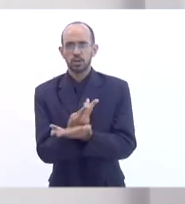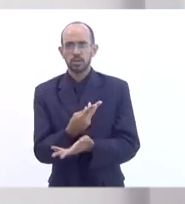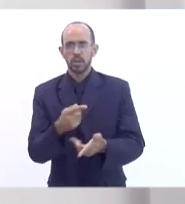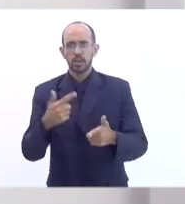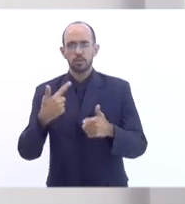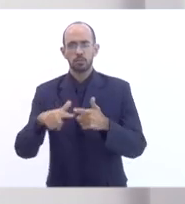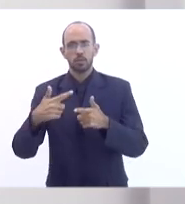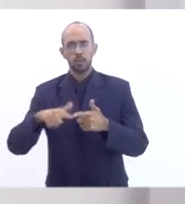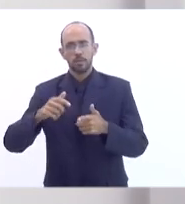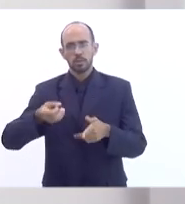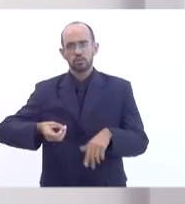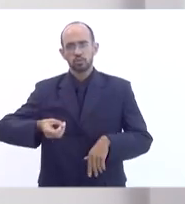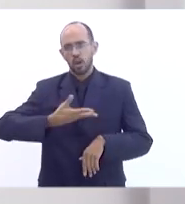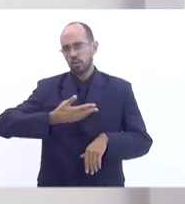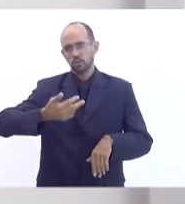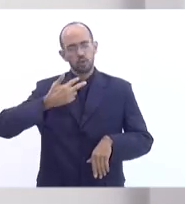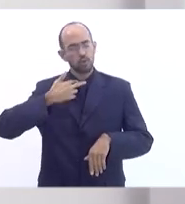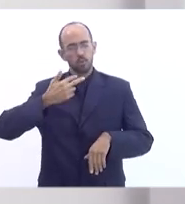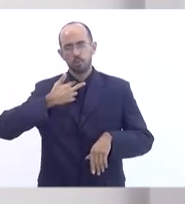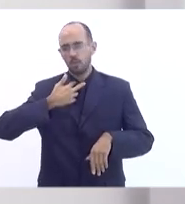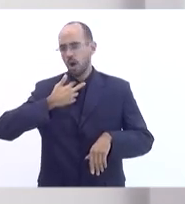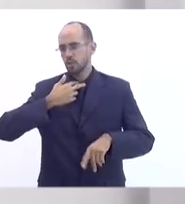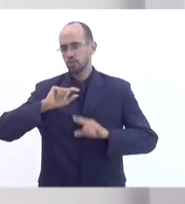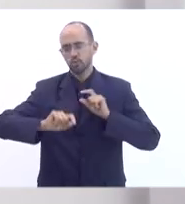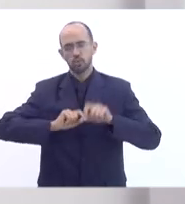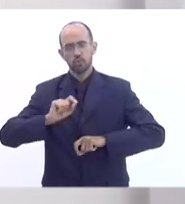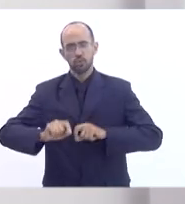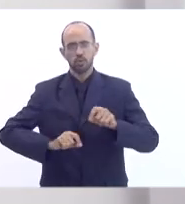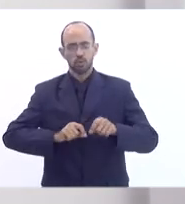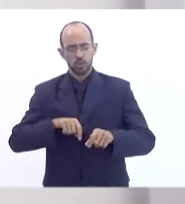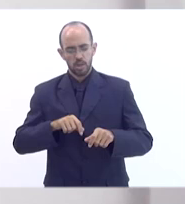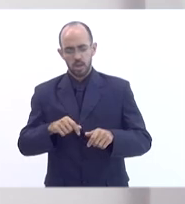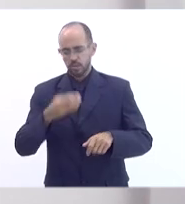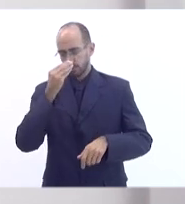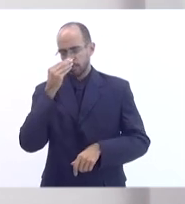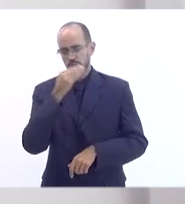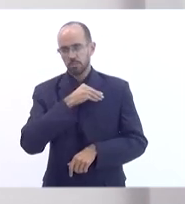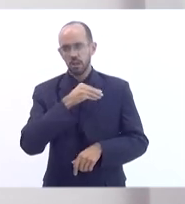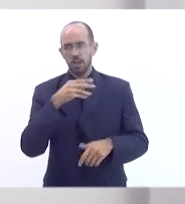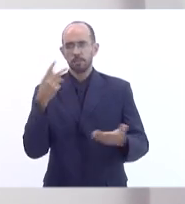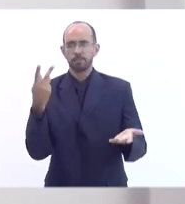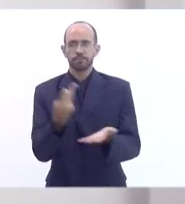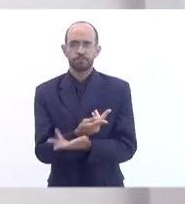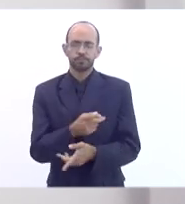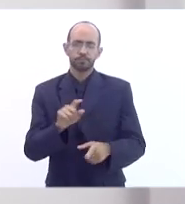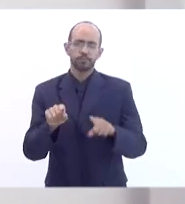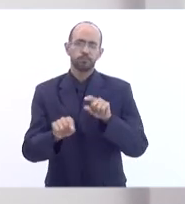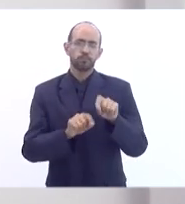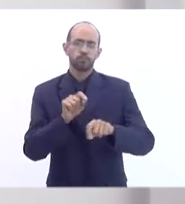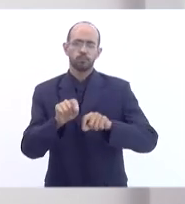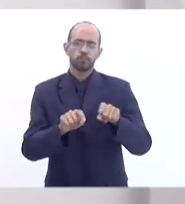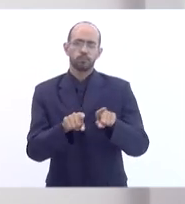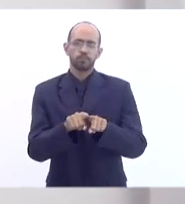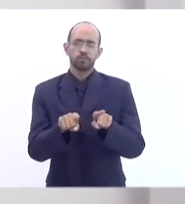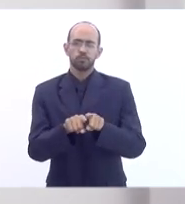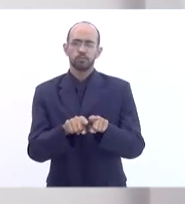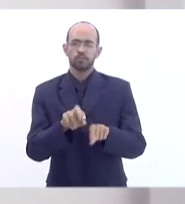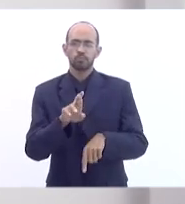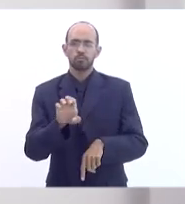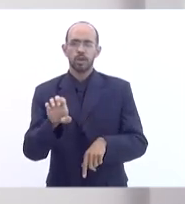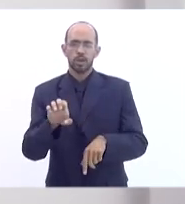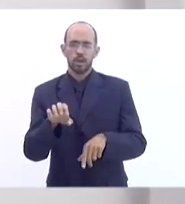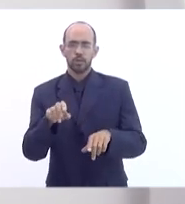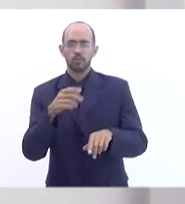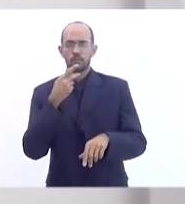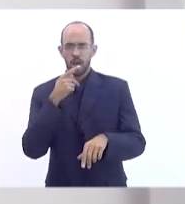que eu não posso deixar de apurar realmente existe uma tese de repercussão geral uma R é que fala sobre